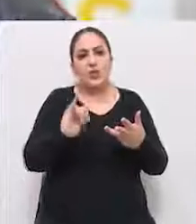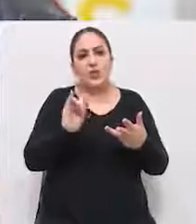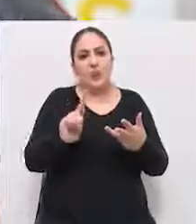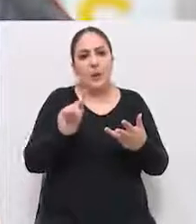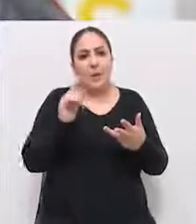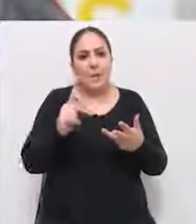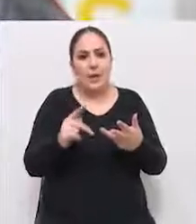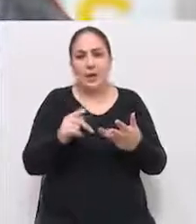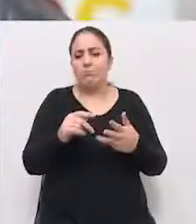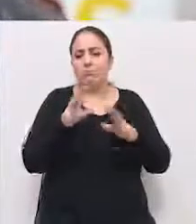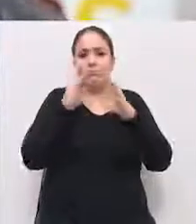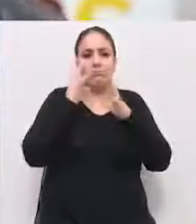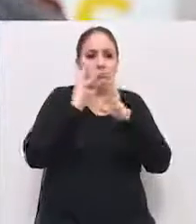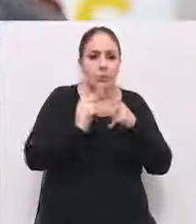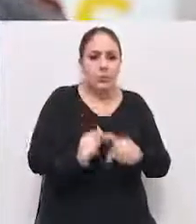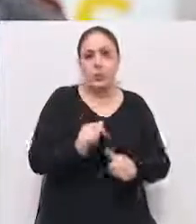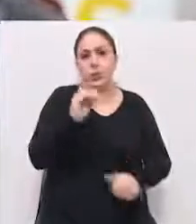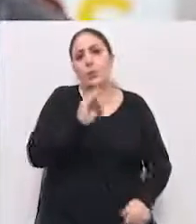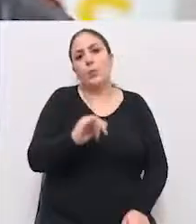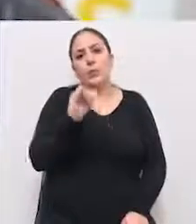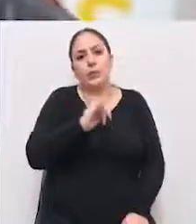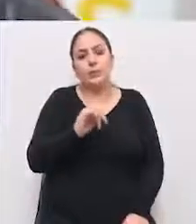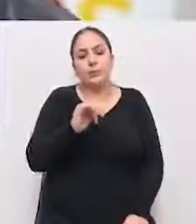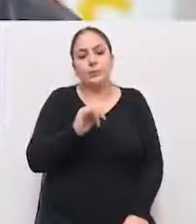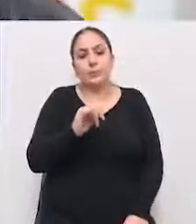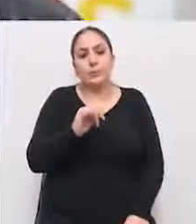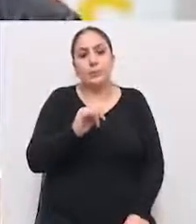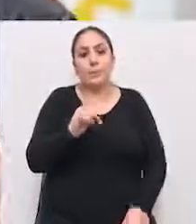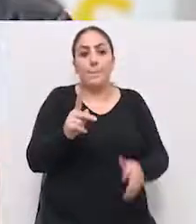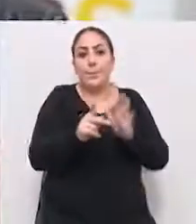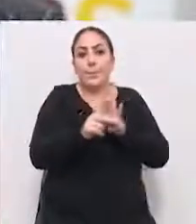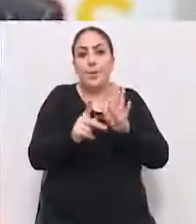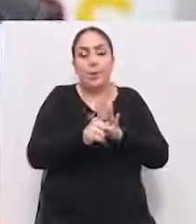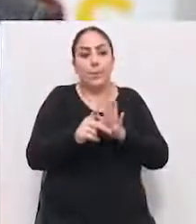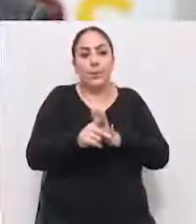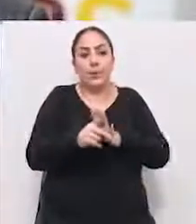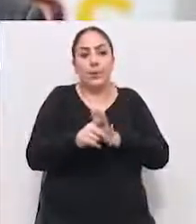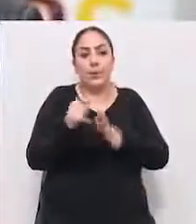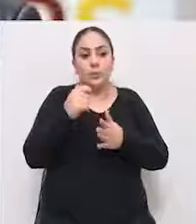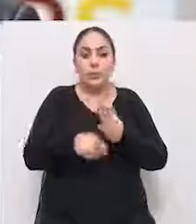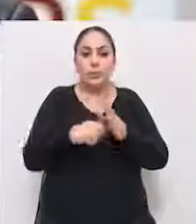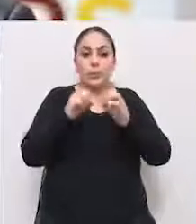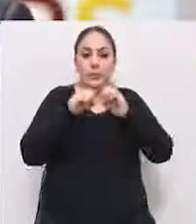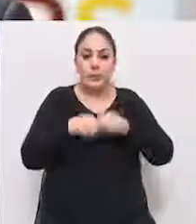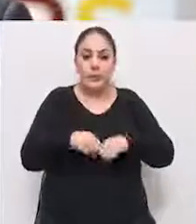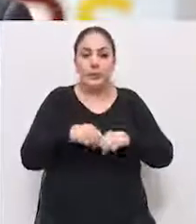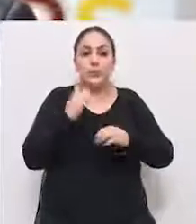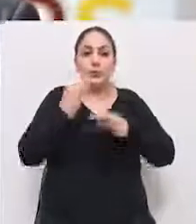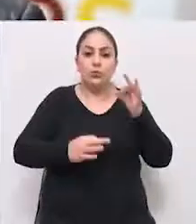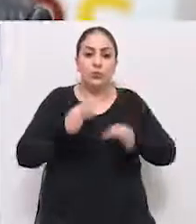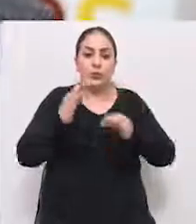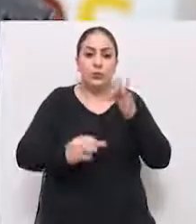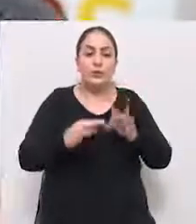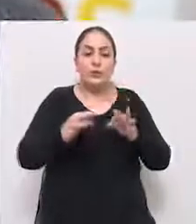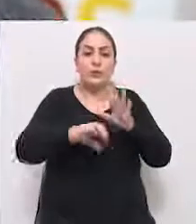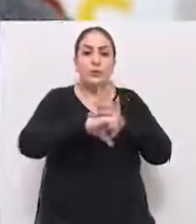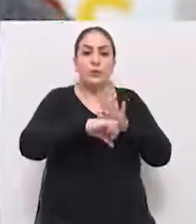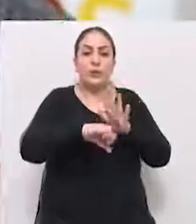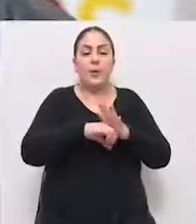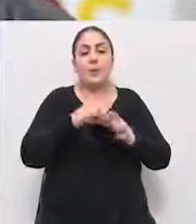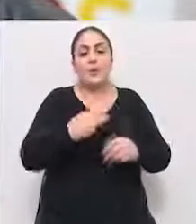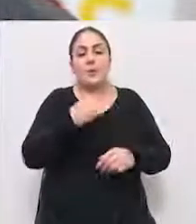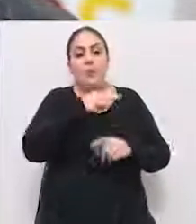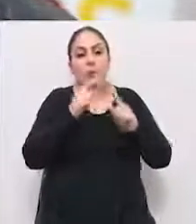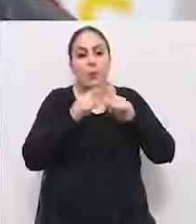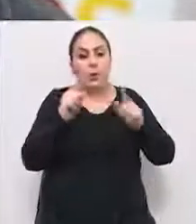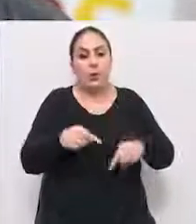DETRAN, as guardas municipais, os municípios são importantes, né? Os próprios atores do sistema de justiça criminal, Ministério